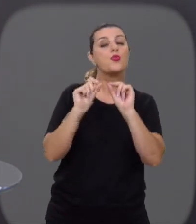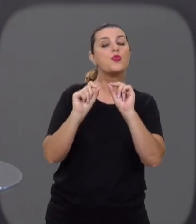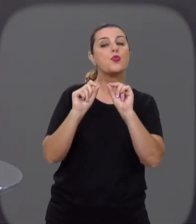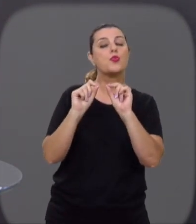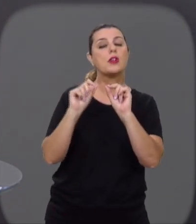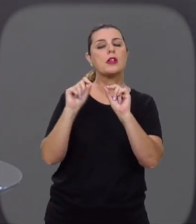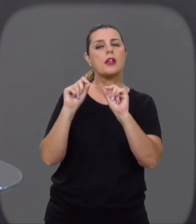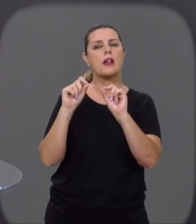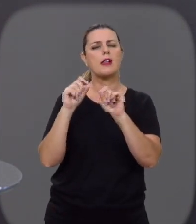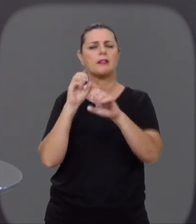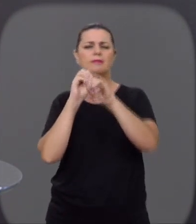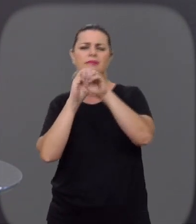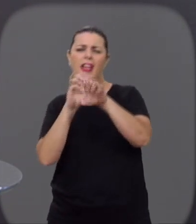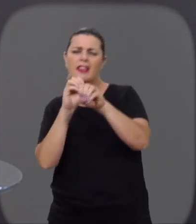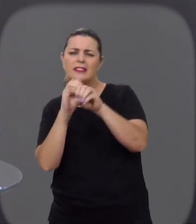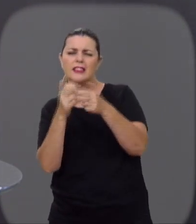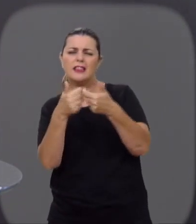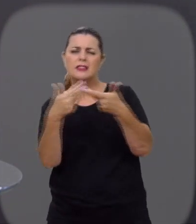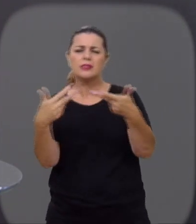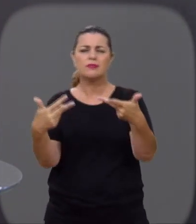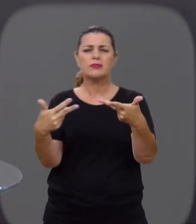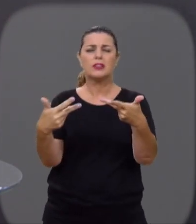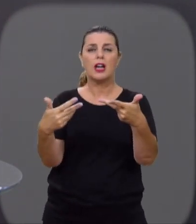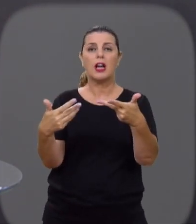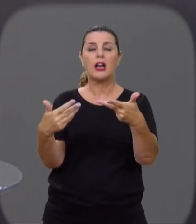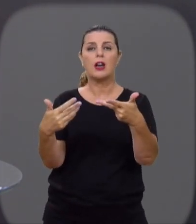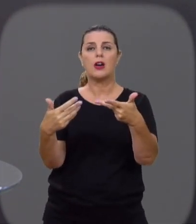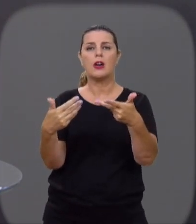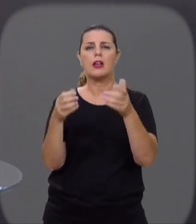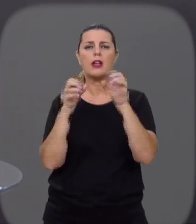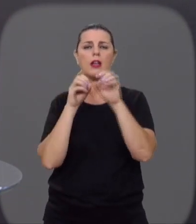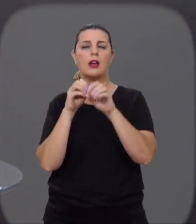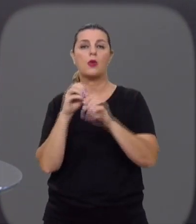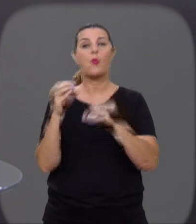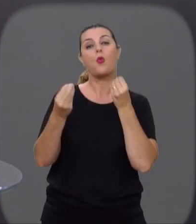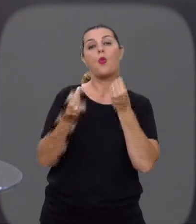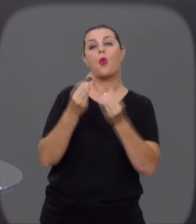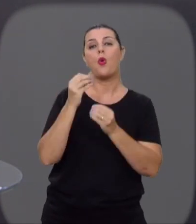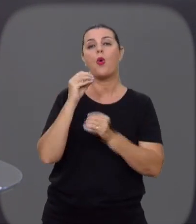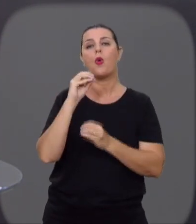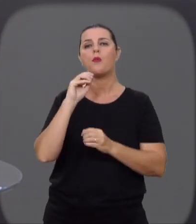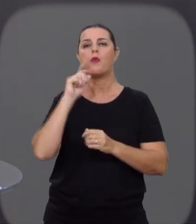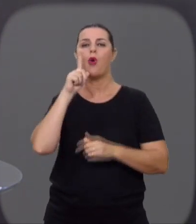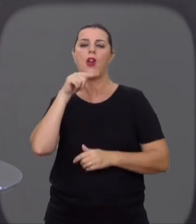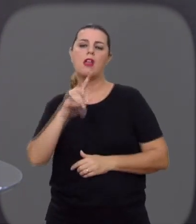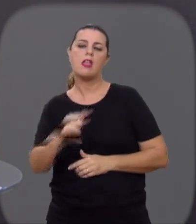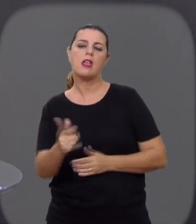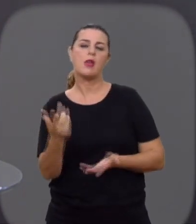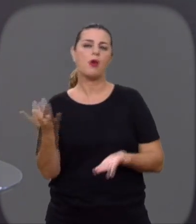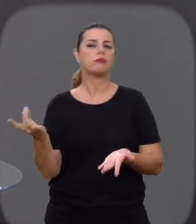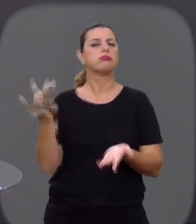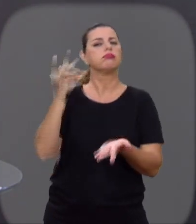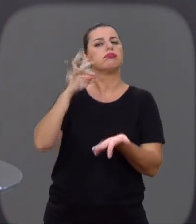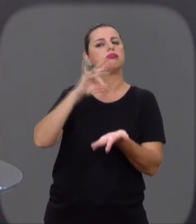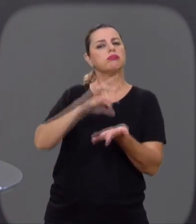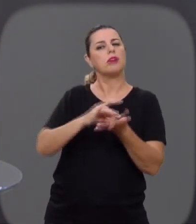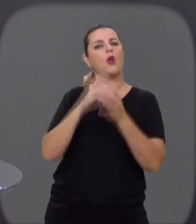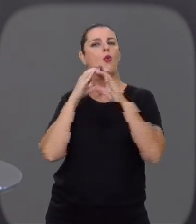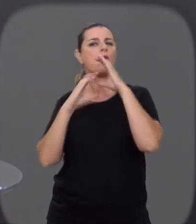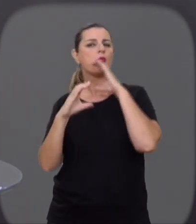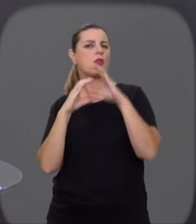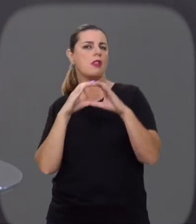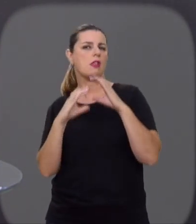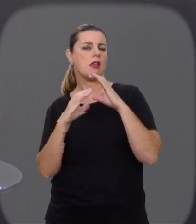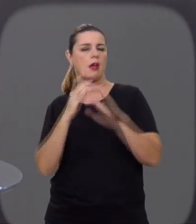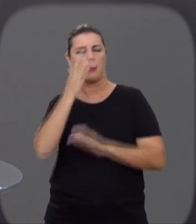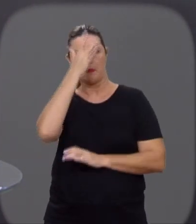várias orientações, inclusive a questão de a língua ser reconhecida como meio oficial de